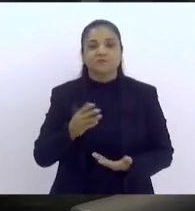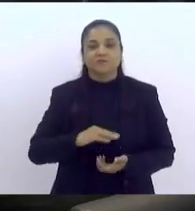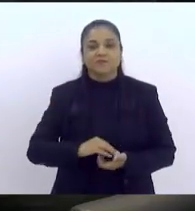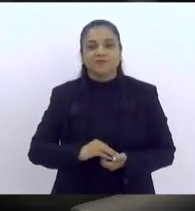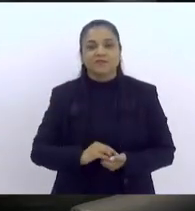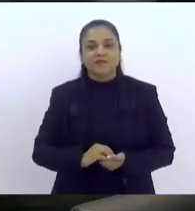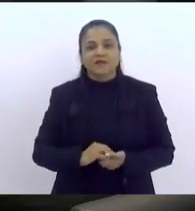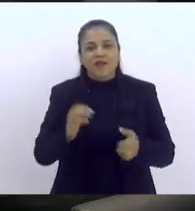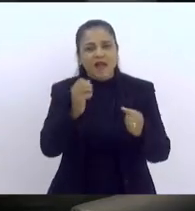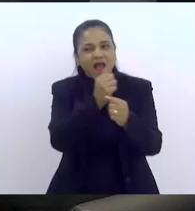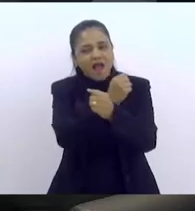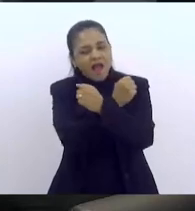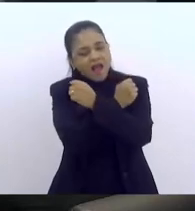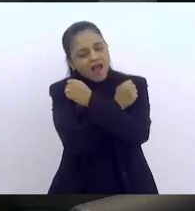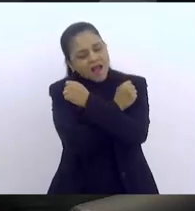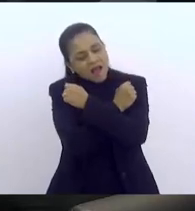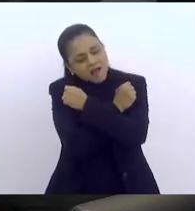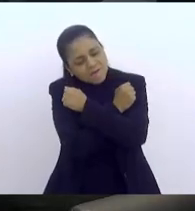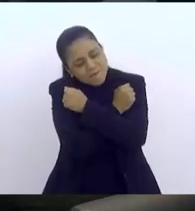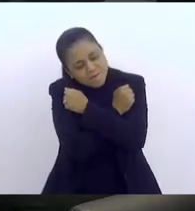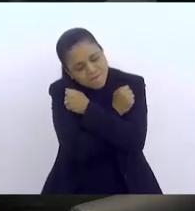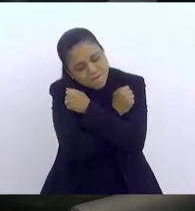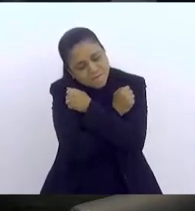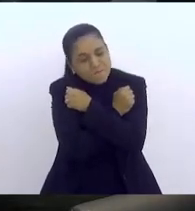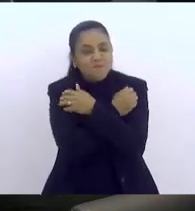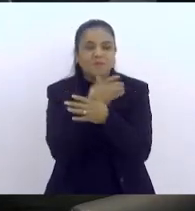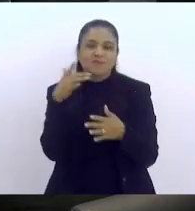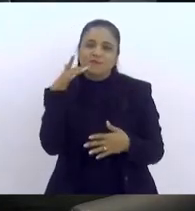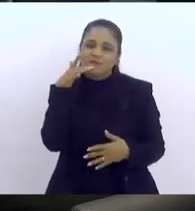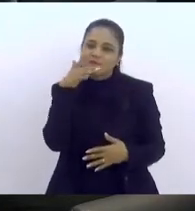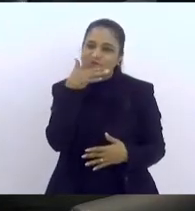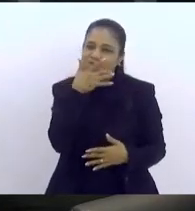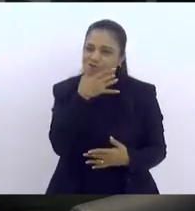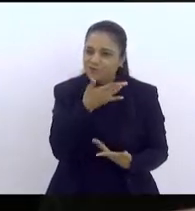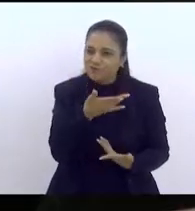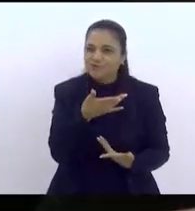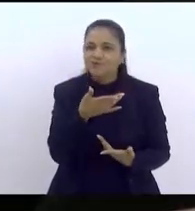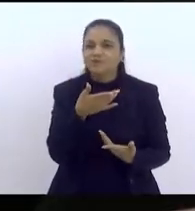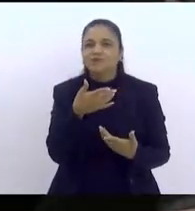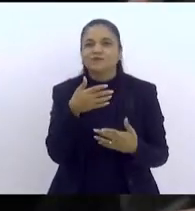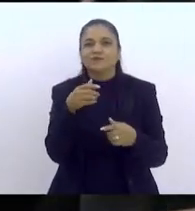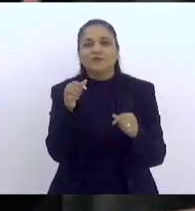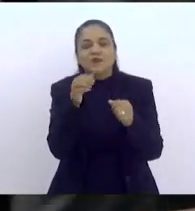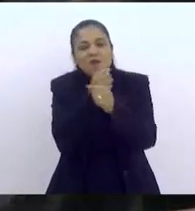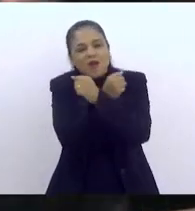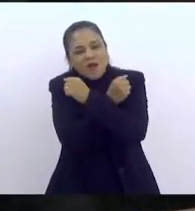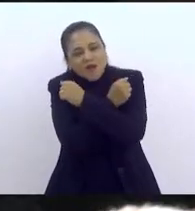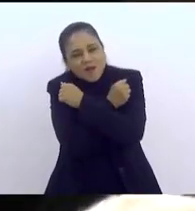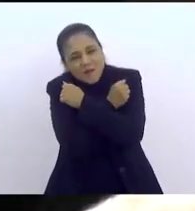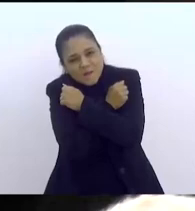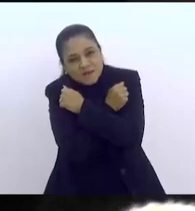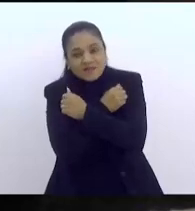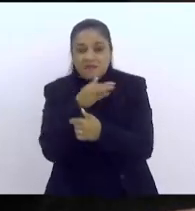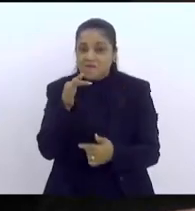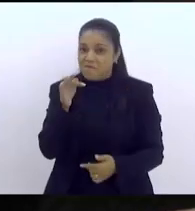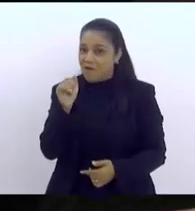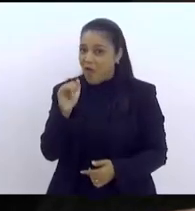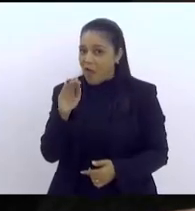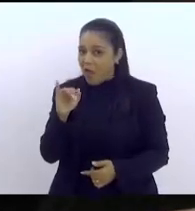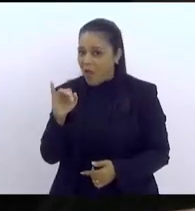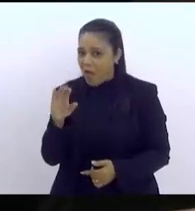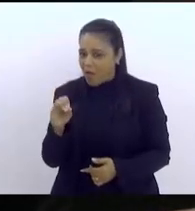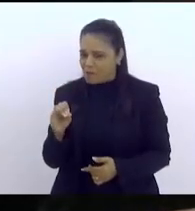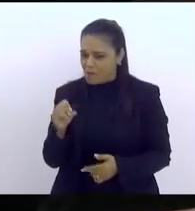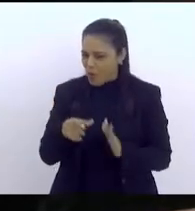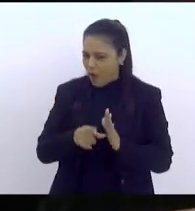E esse abraço é gostoso, gente. Eu abracei Fábio Silva Guria mesmo, não senti.